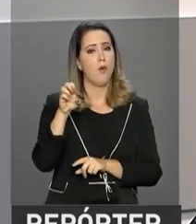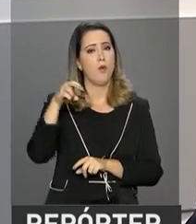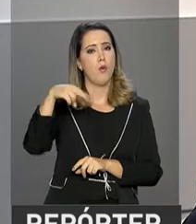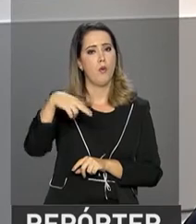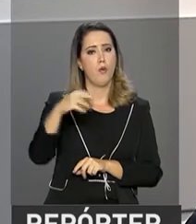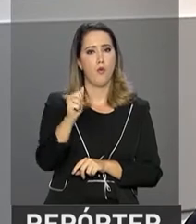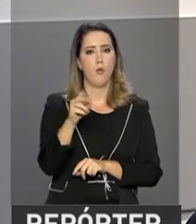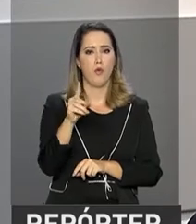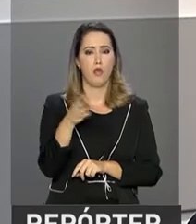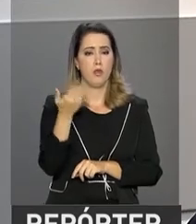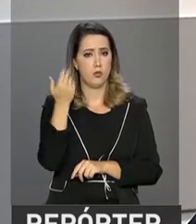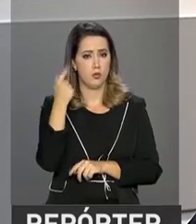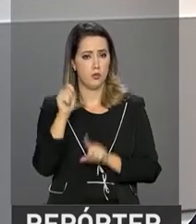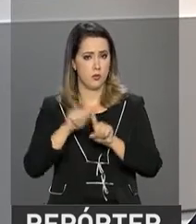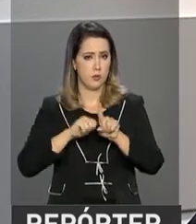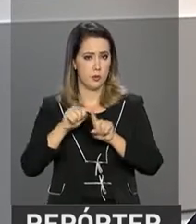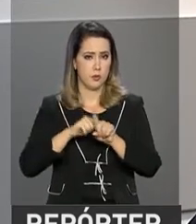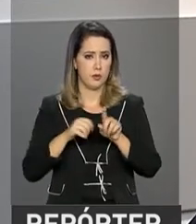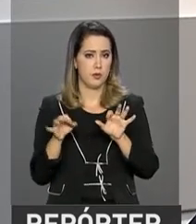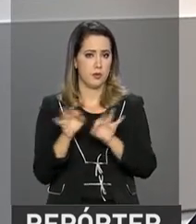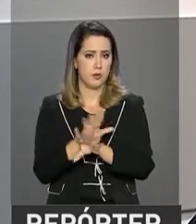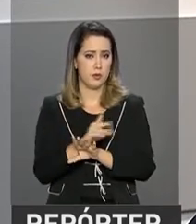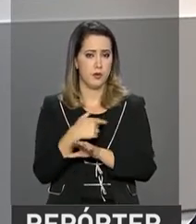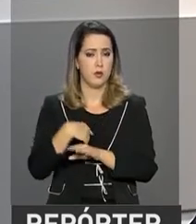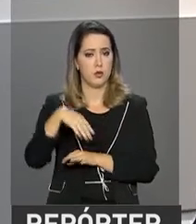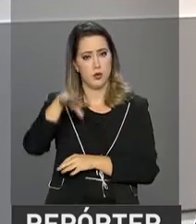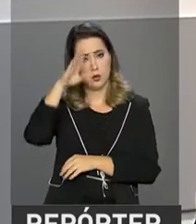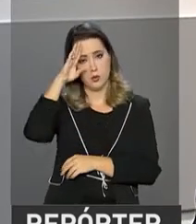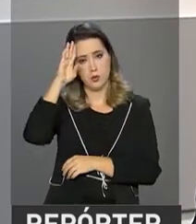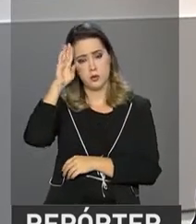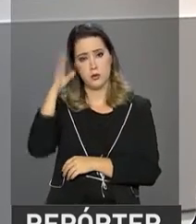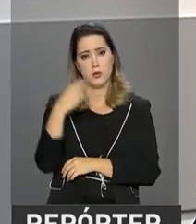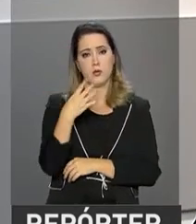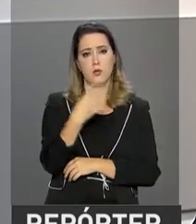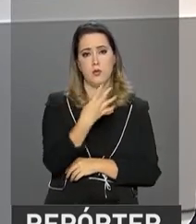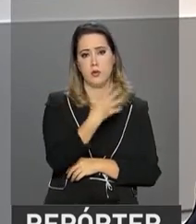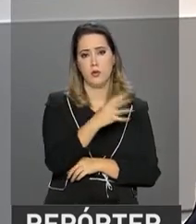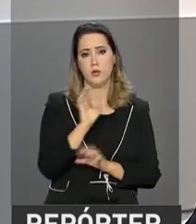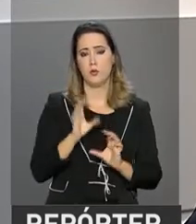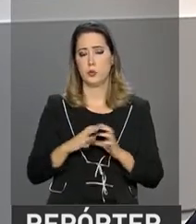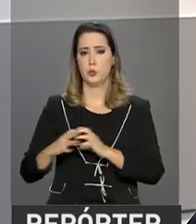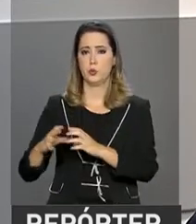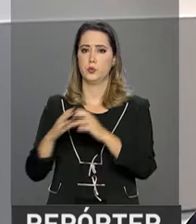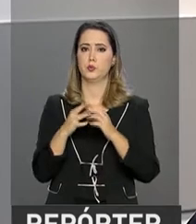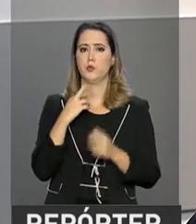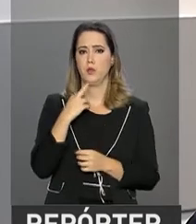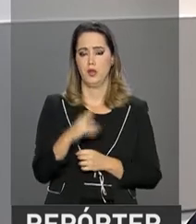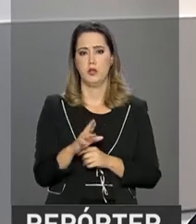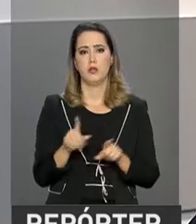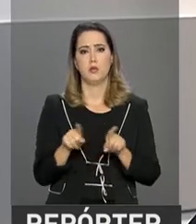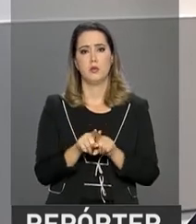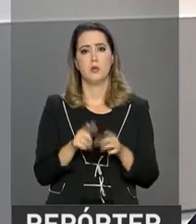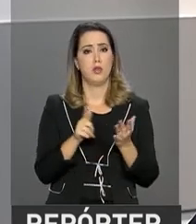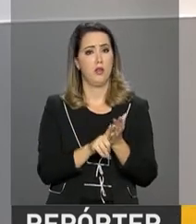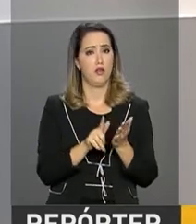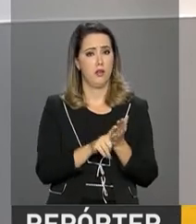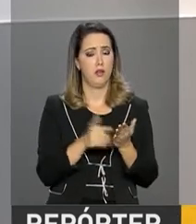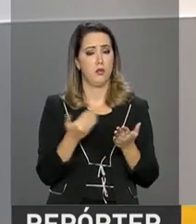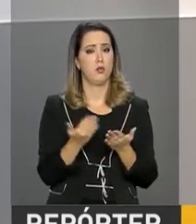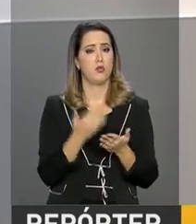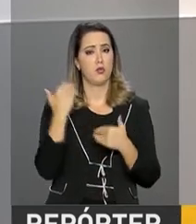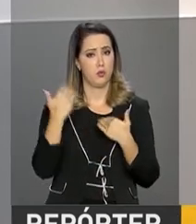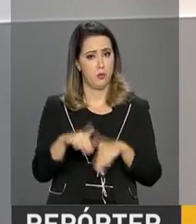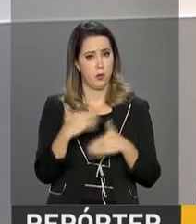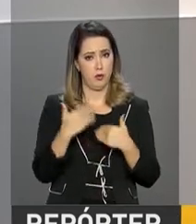passado para estudantes que estão concluindo cursos superiores em 44 áreas os gabaritos e cadernos de provas devem ser